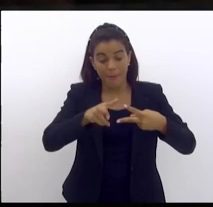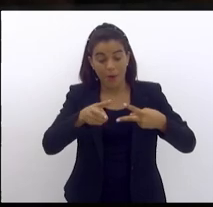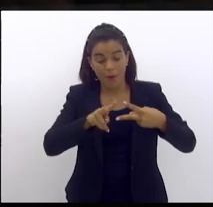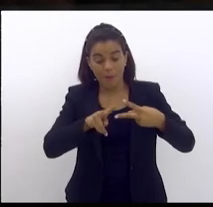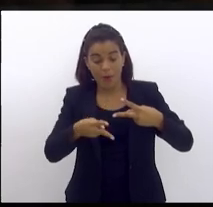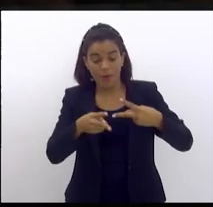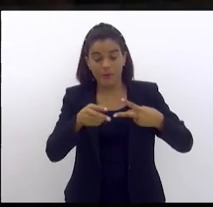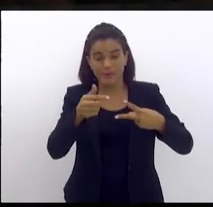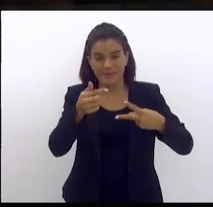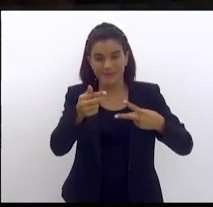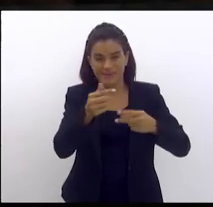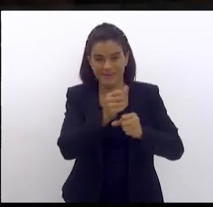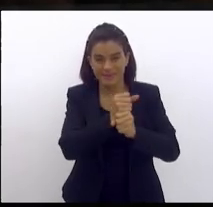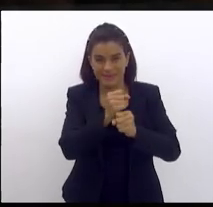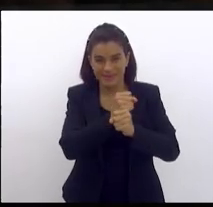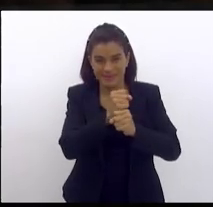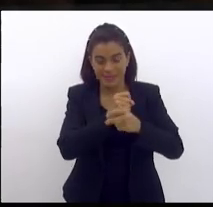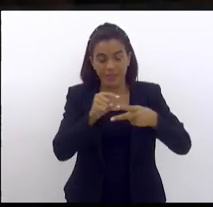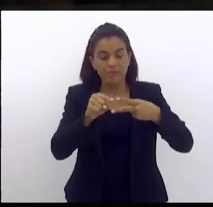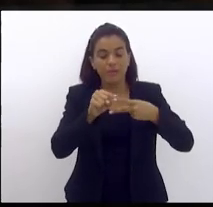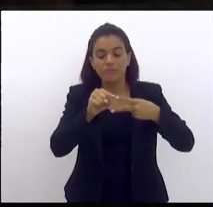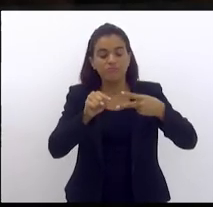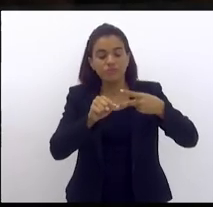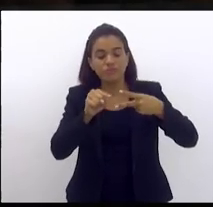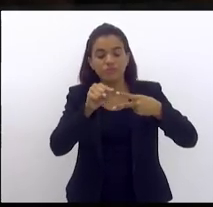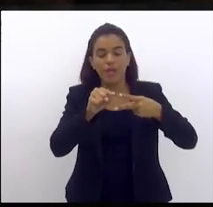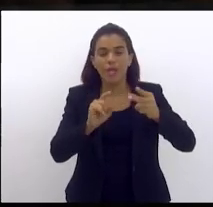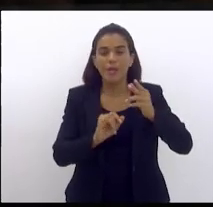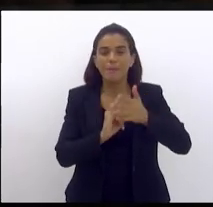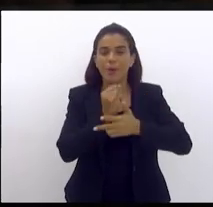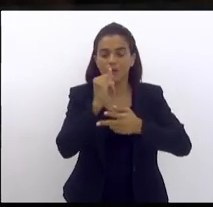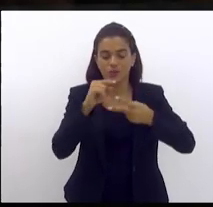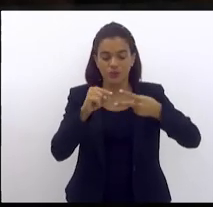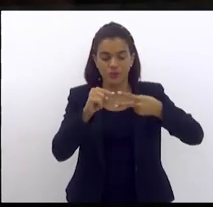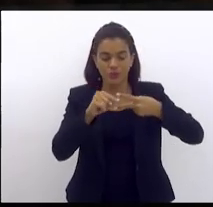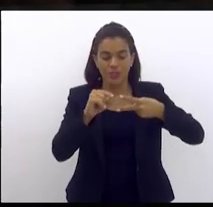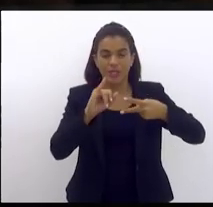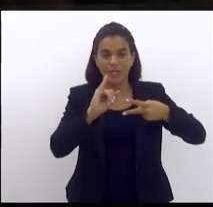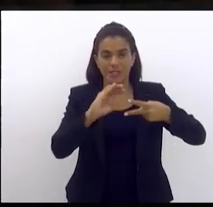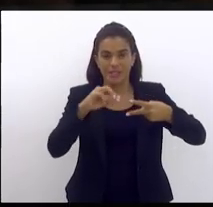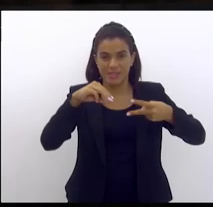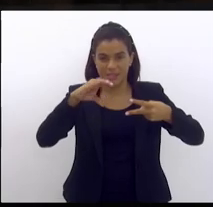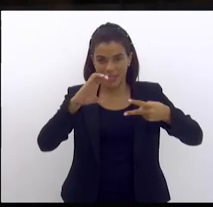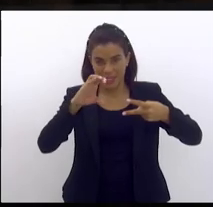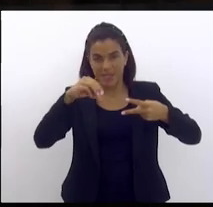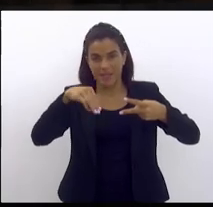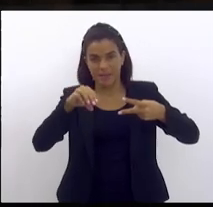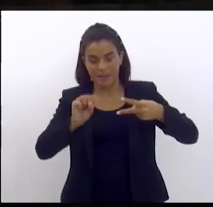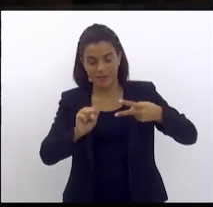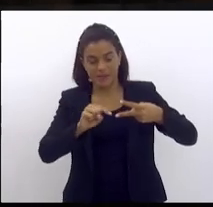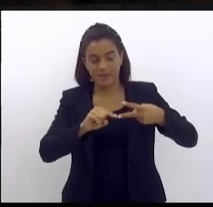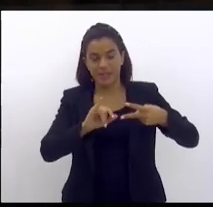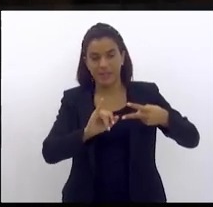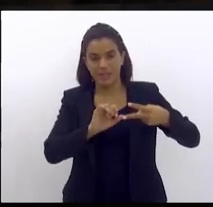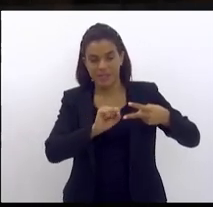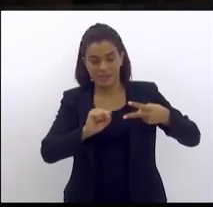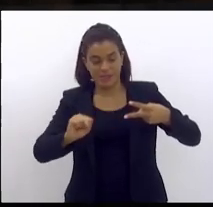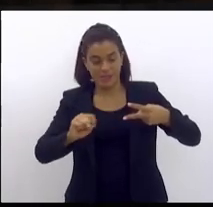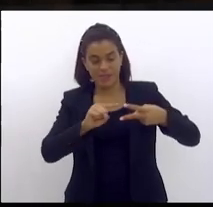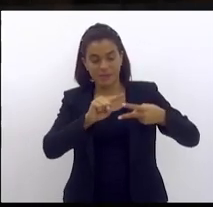anos para acabar com o ICMS o ISS exatamente para que houvesse